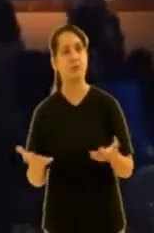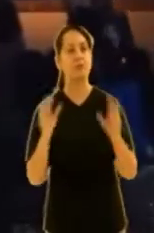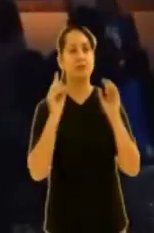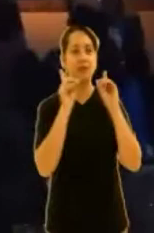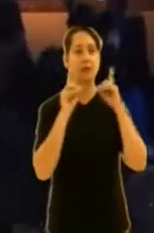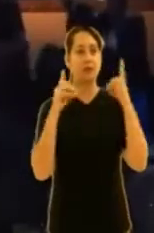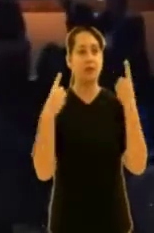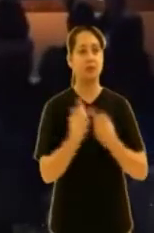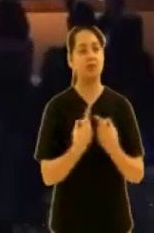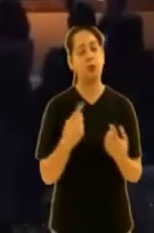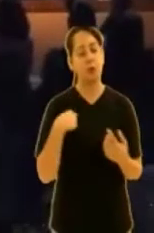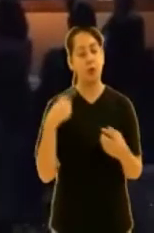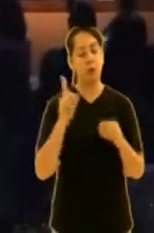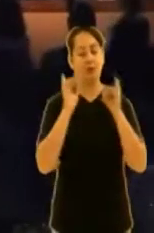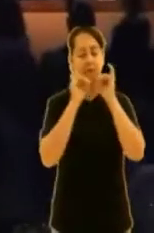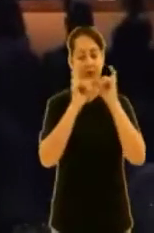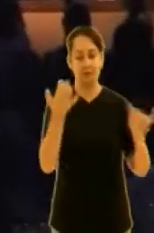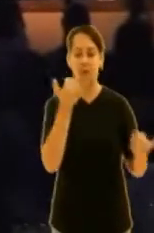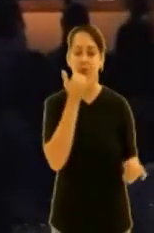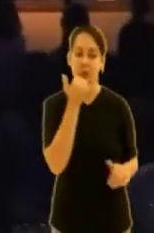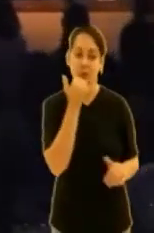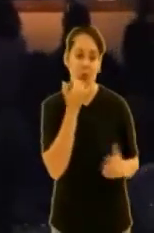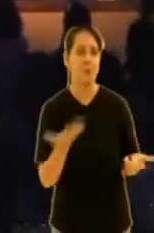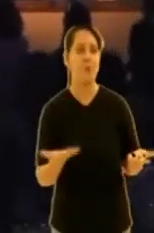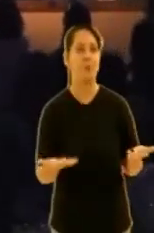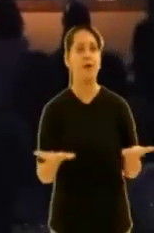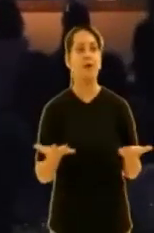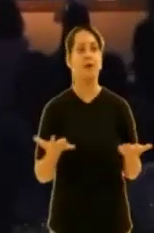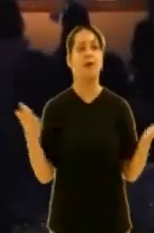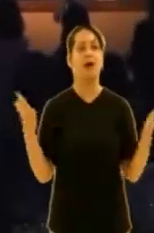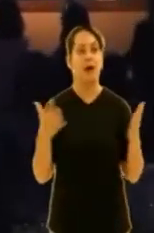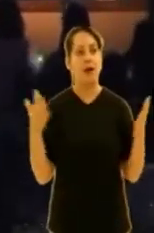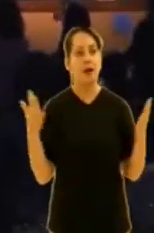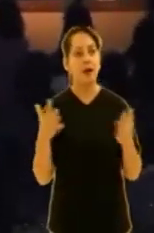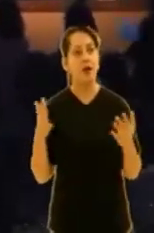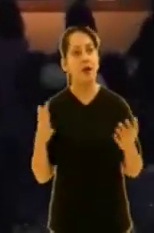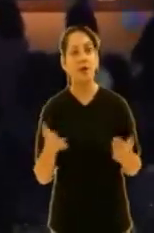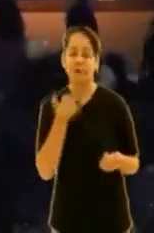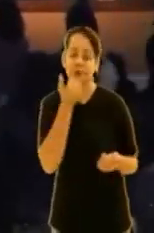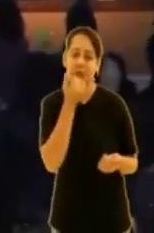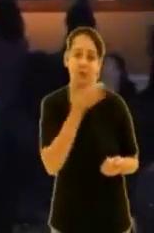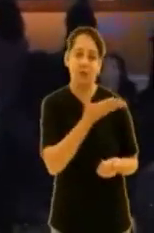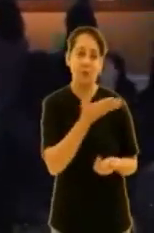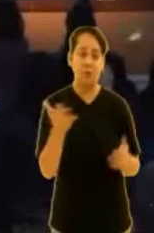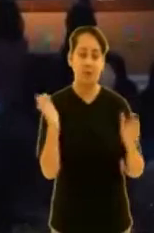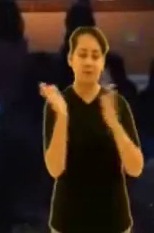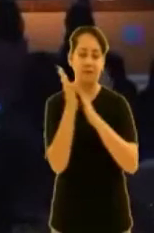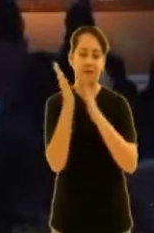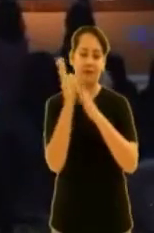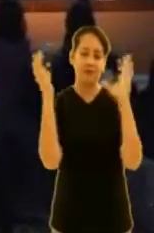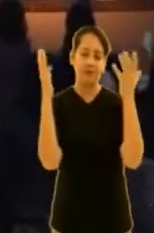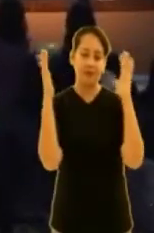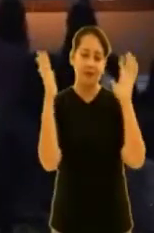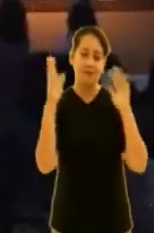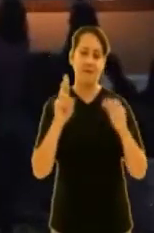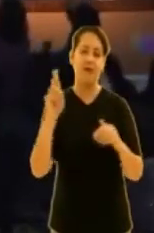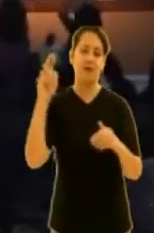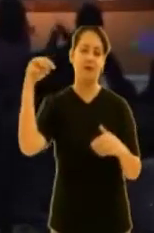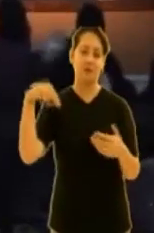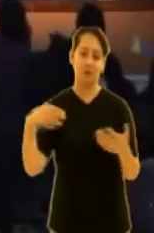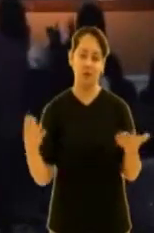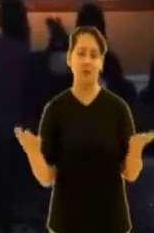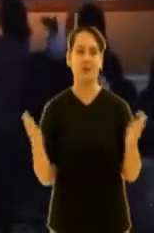Norte, me perdoe. Pra me redimir, viva a Câmara Cascudo do Rio Grande do Norte! Palmas para o Rio Grande do